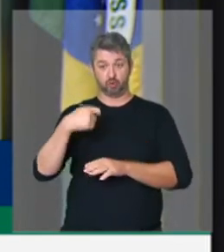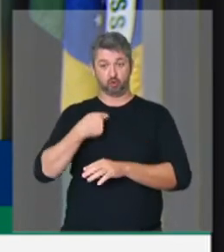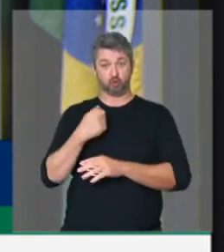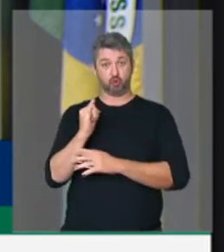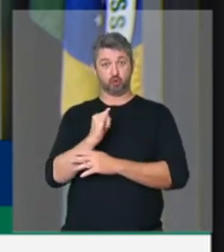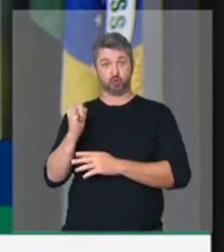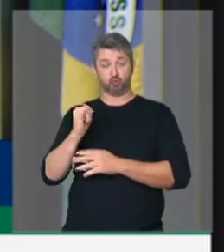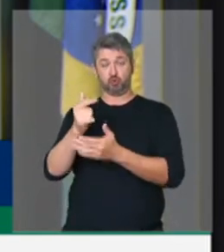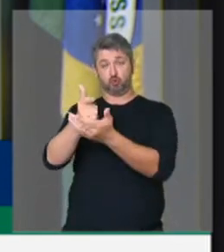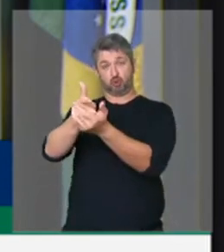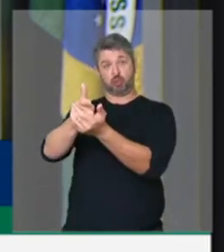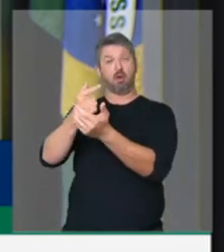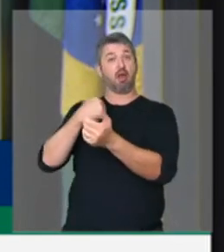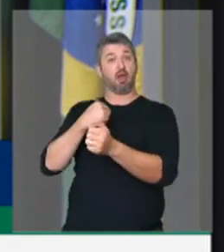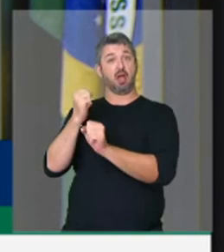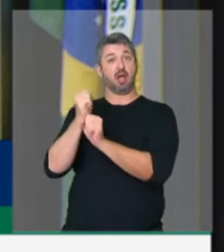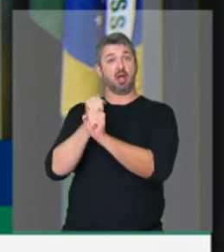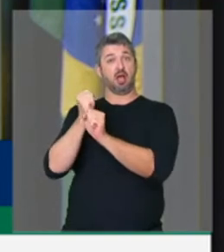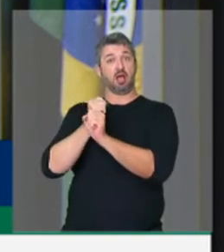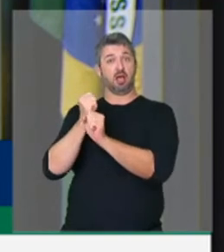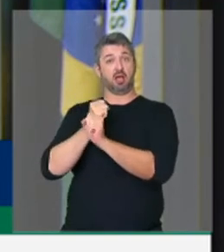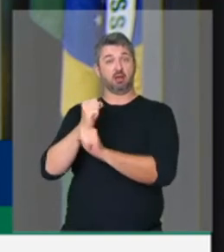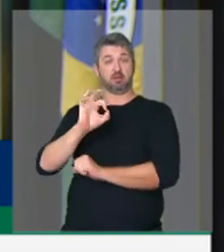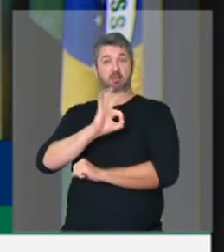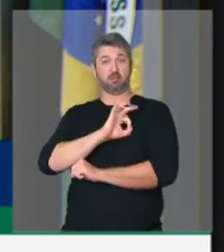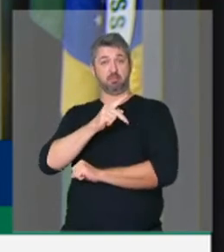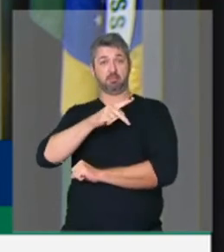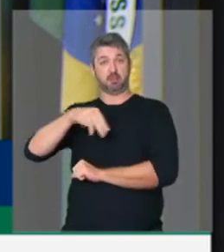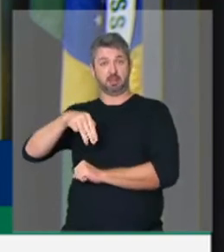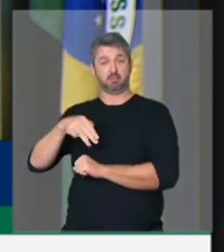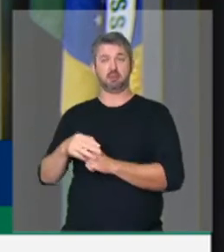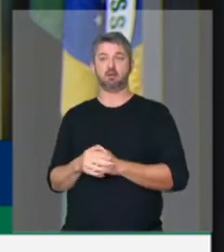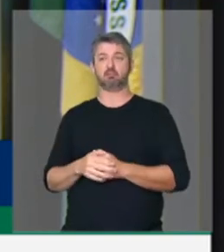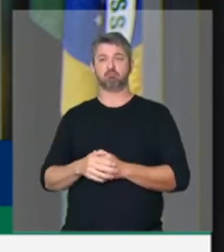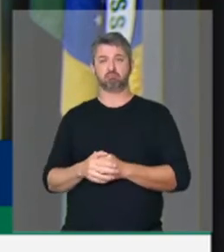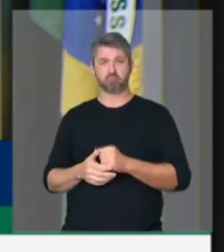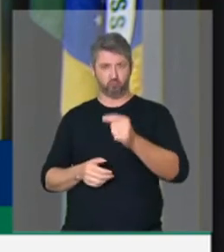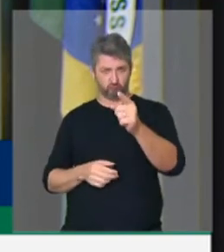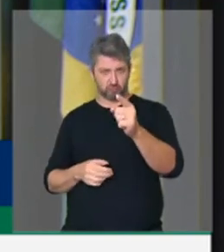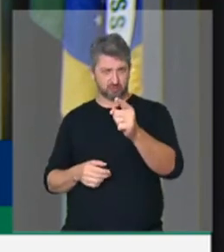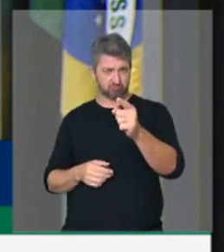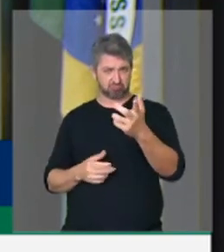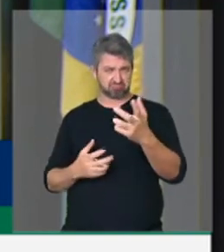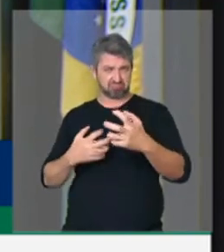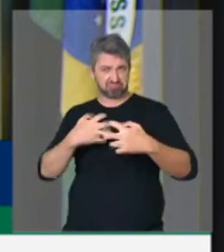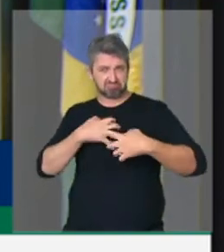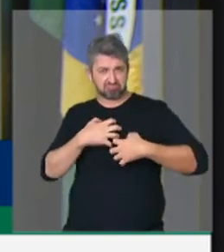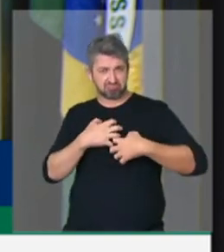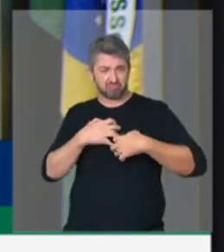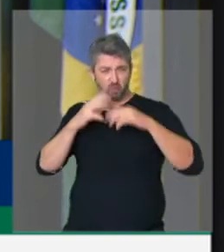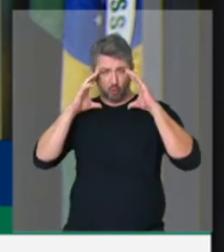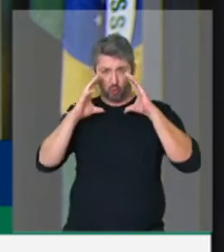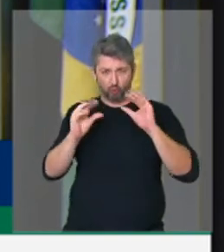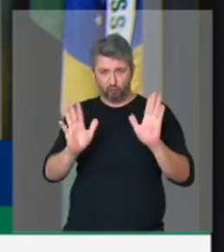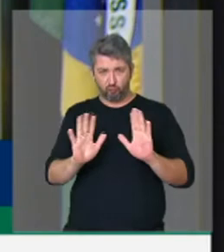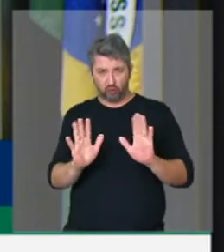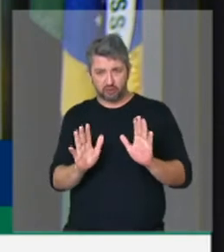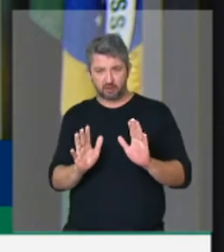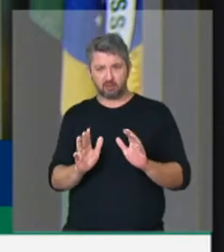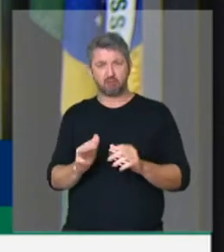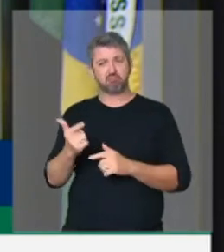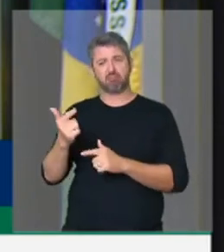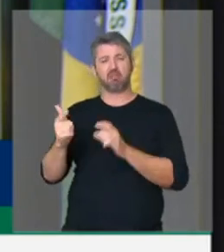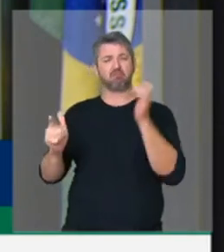tiro durante muitos anos que fui na Polícia Militar, se você não se sentir confortável, esqueça as